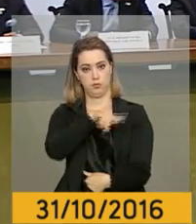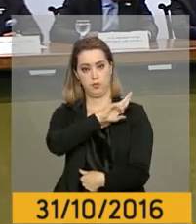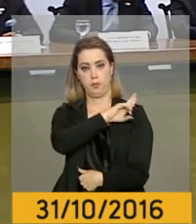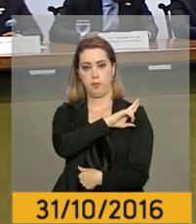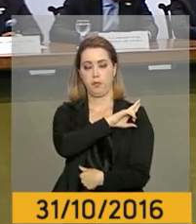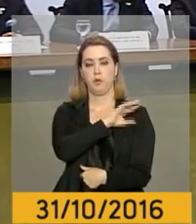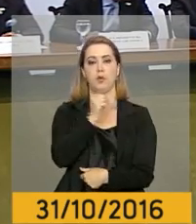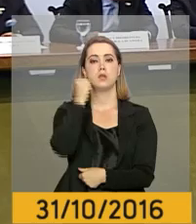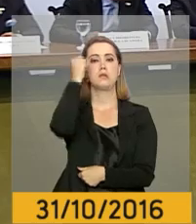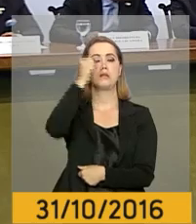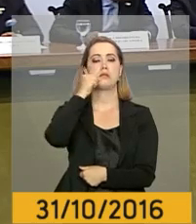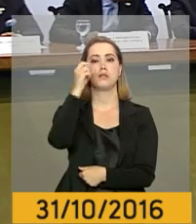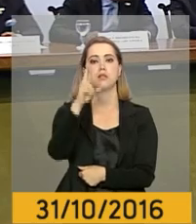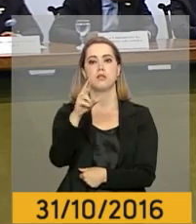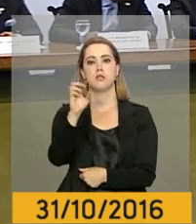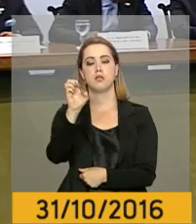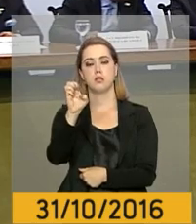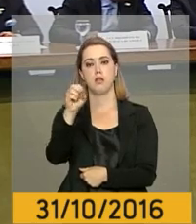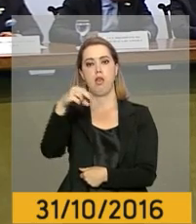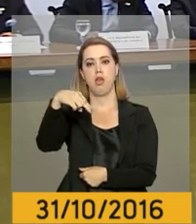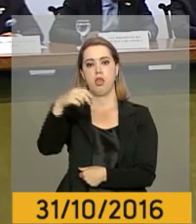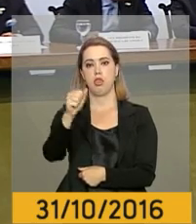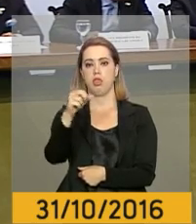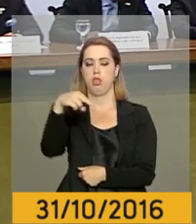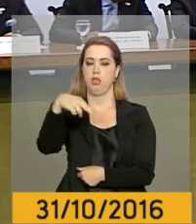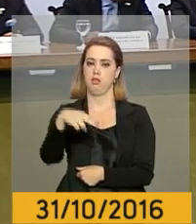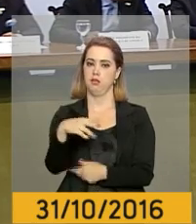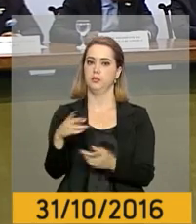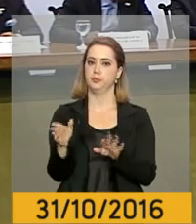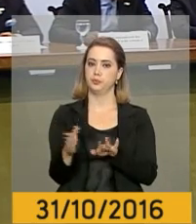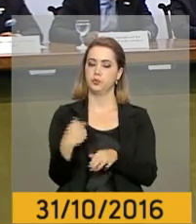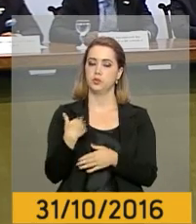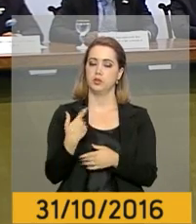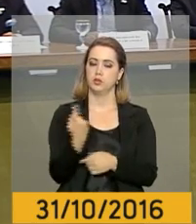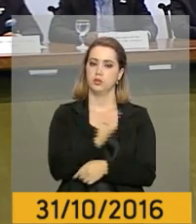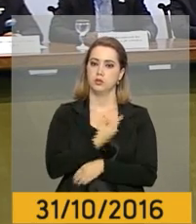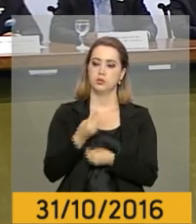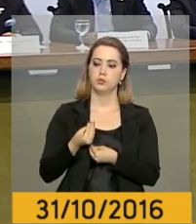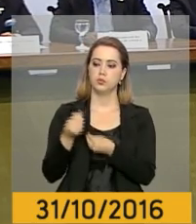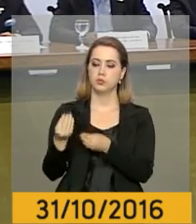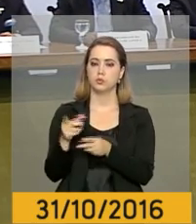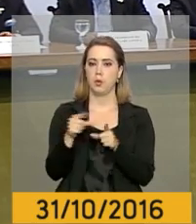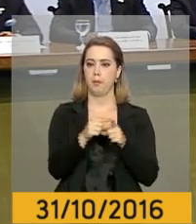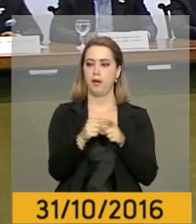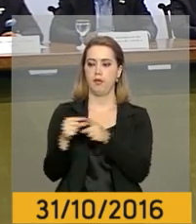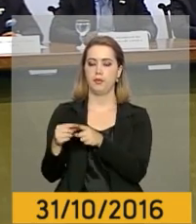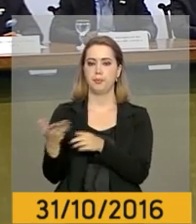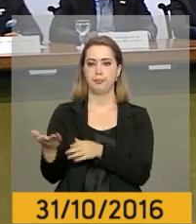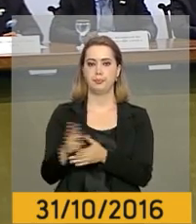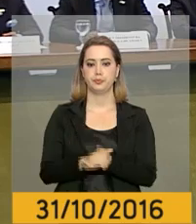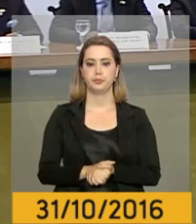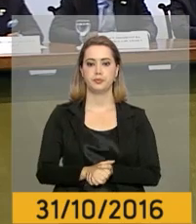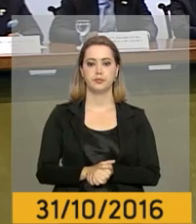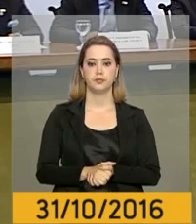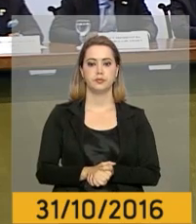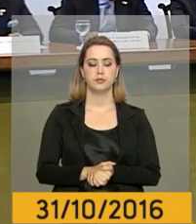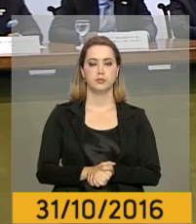parlamentar Senador Renan Calheiros a quem concedo a palavra